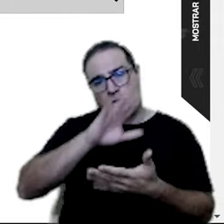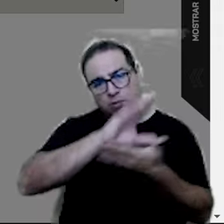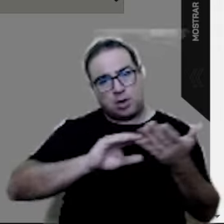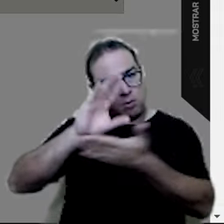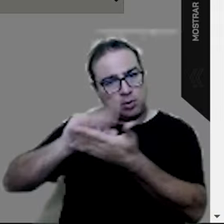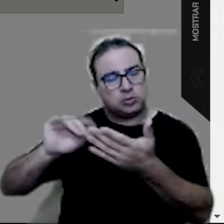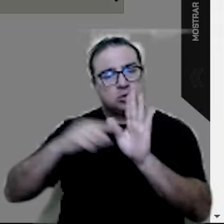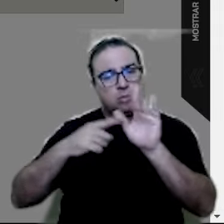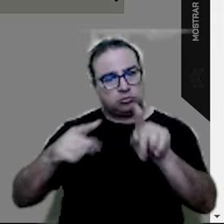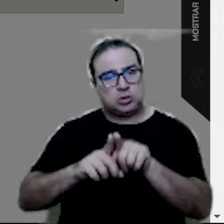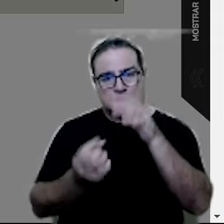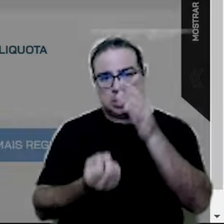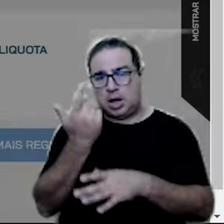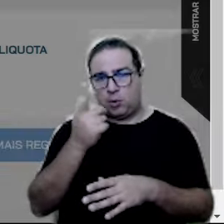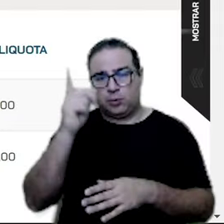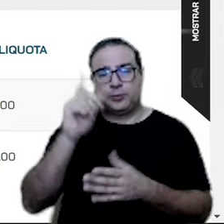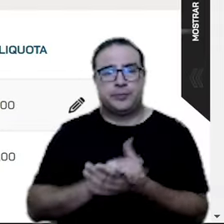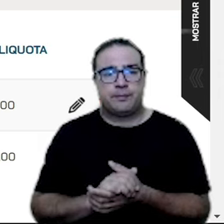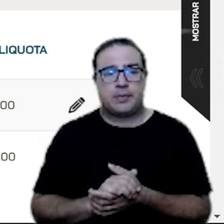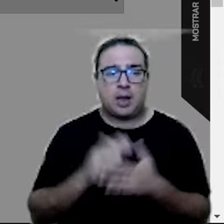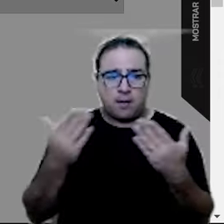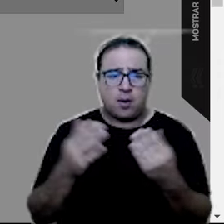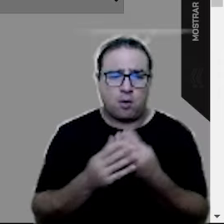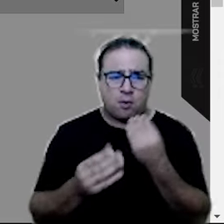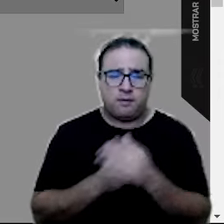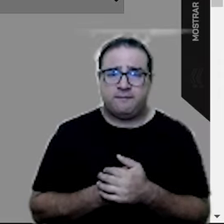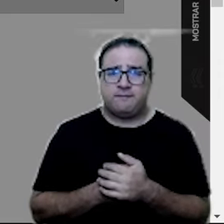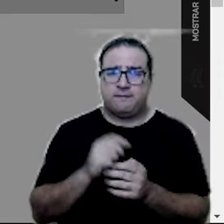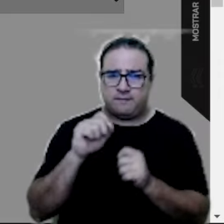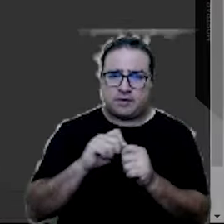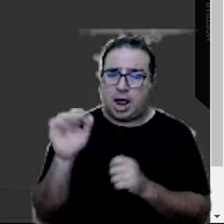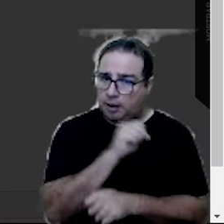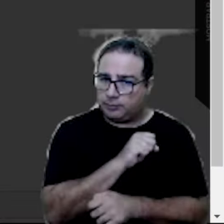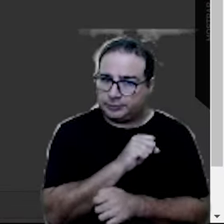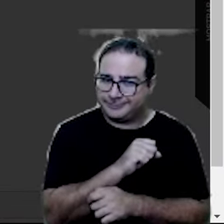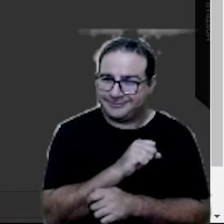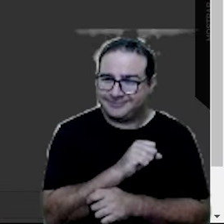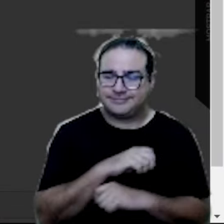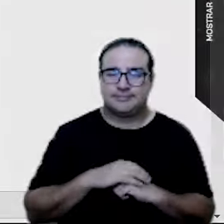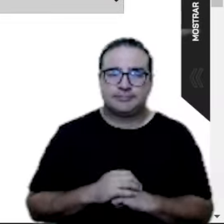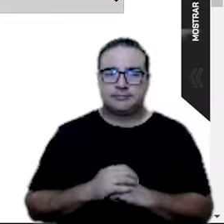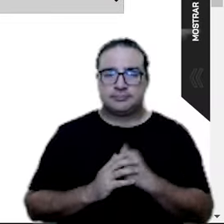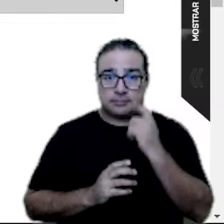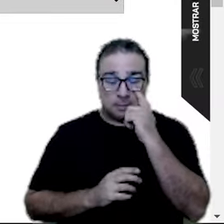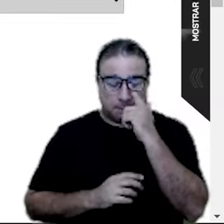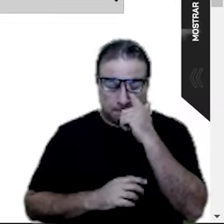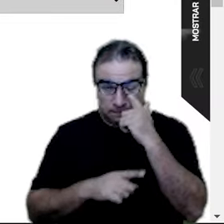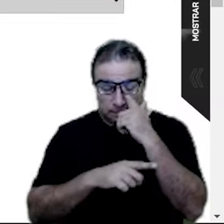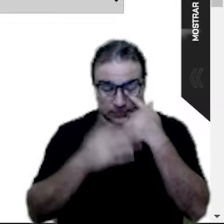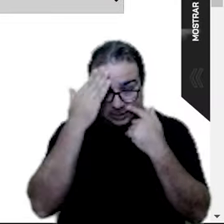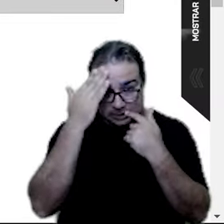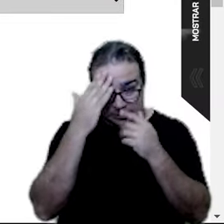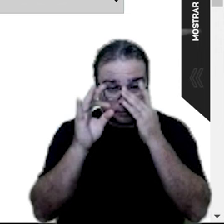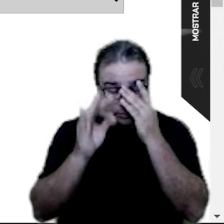duplicar e posso simplesmente vir aqui e criar outro então pessoal aqui é vou rápido tá vocês